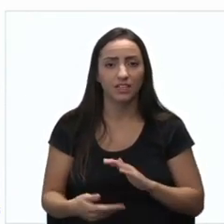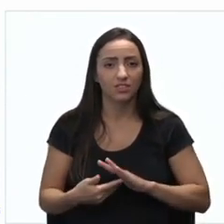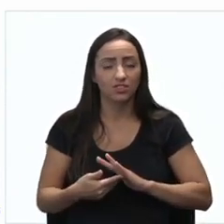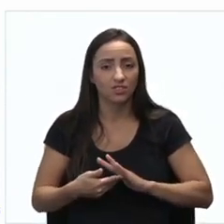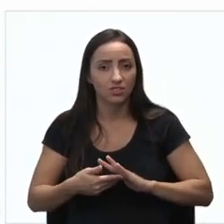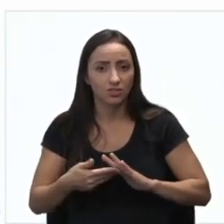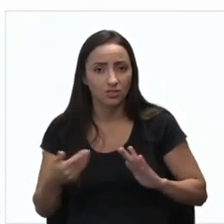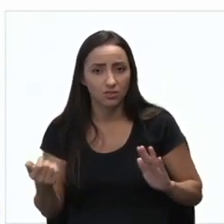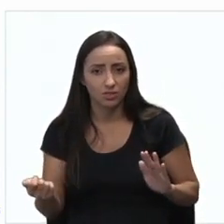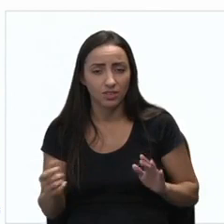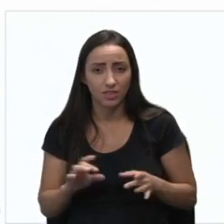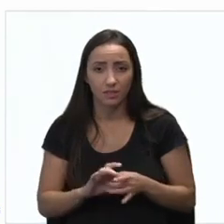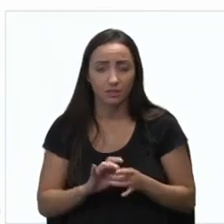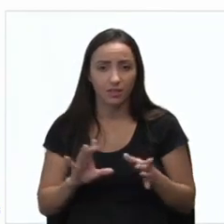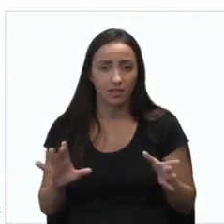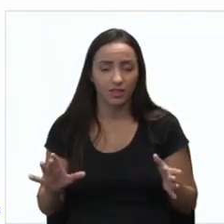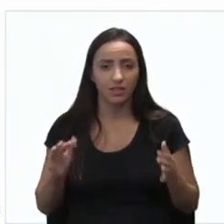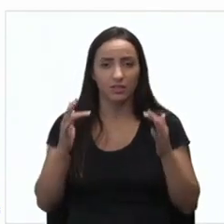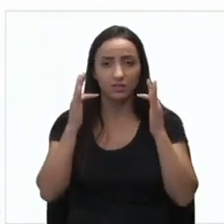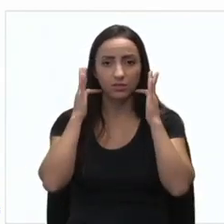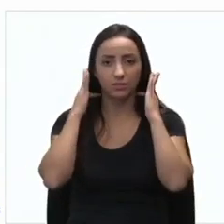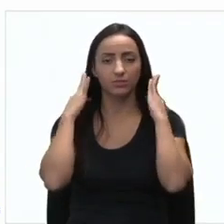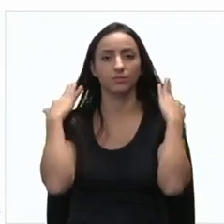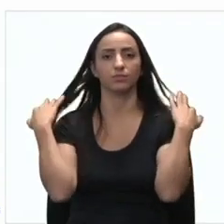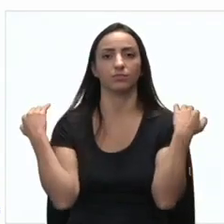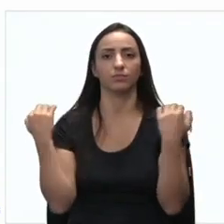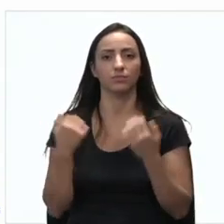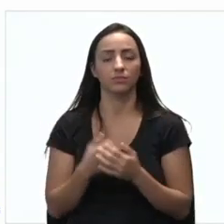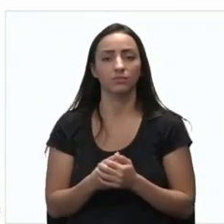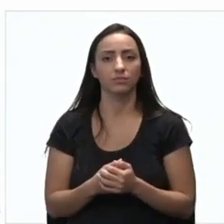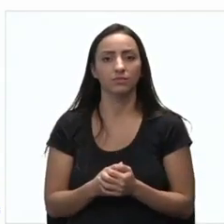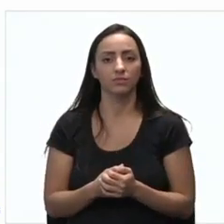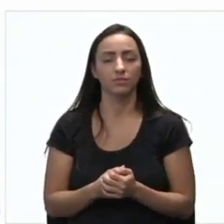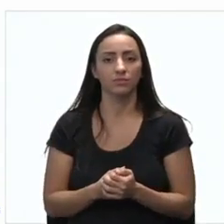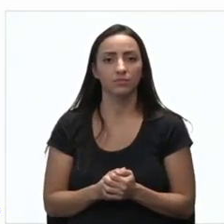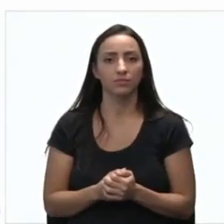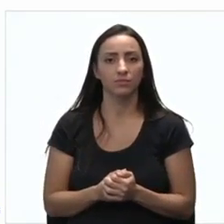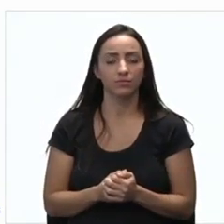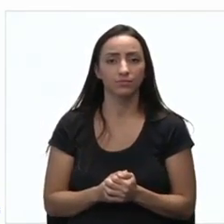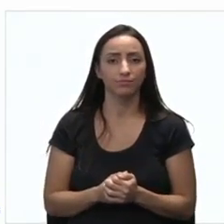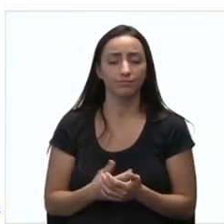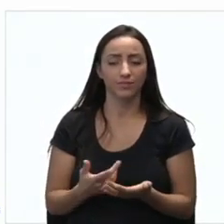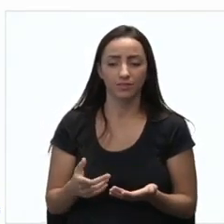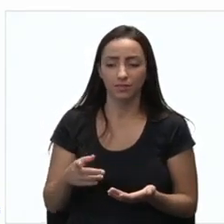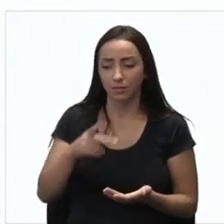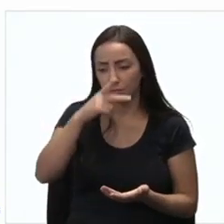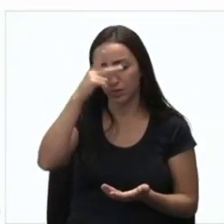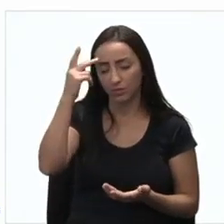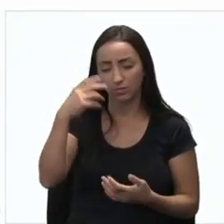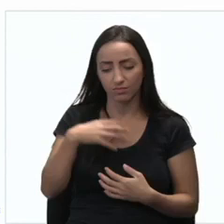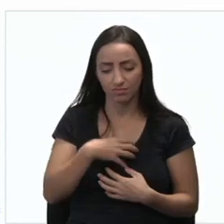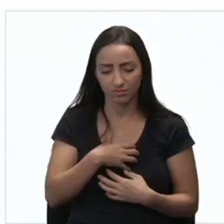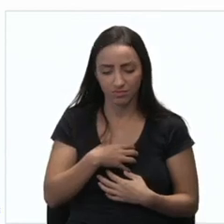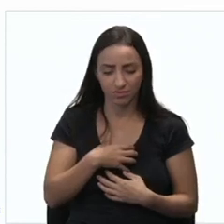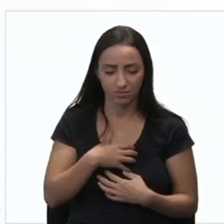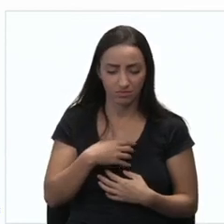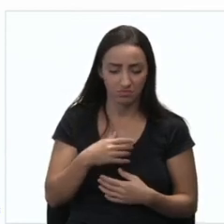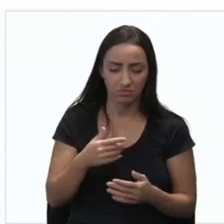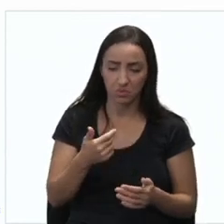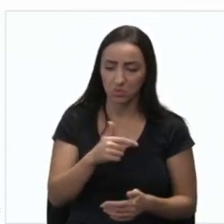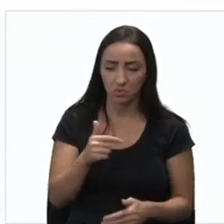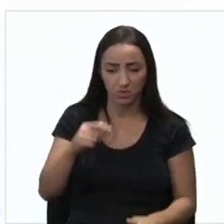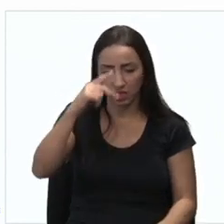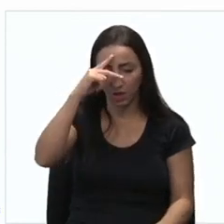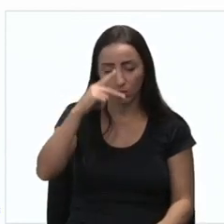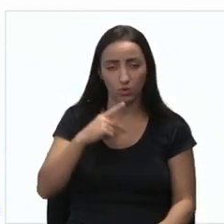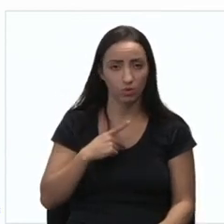espontaneidade diante do trabalho imposto pela organização, esse indivíduo ele tem menos autonomia,